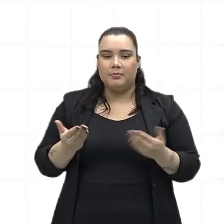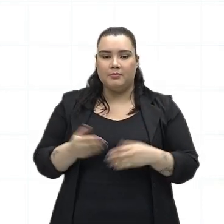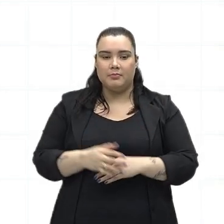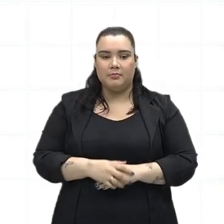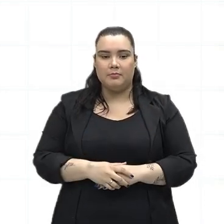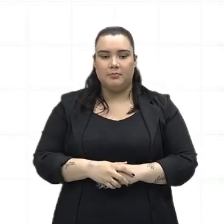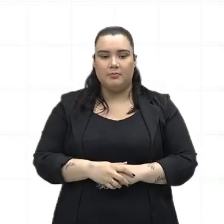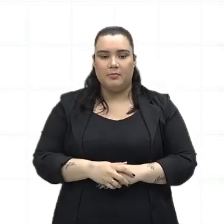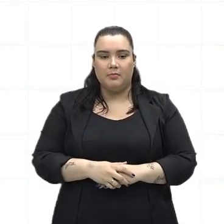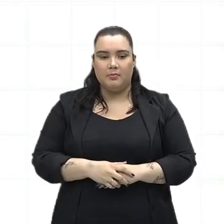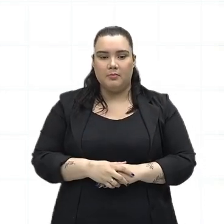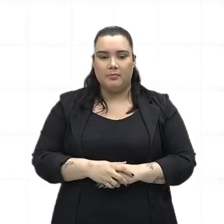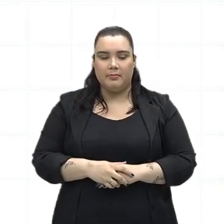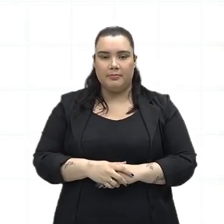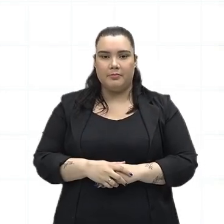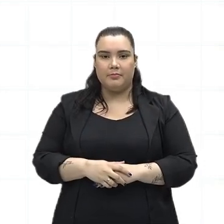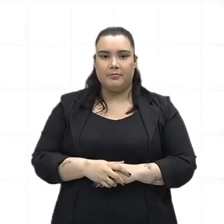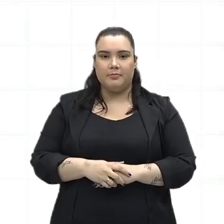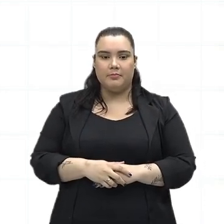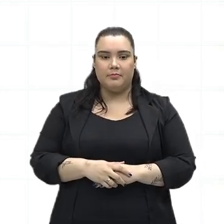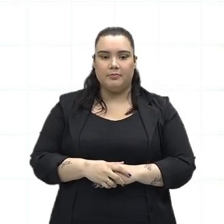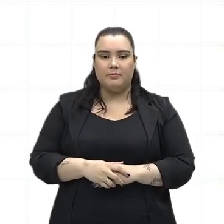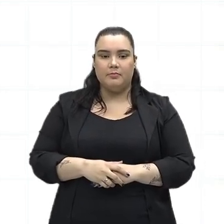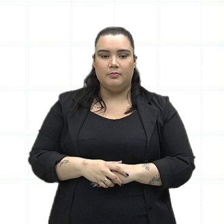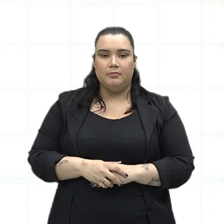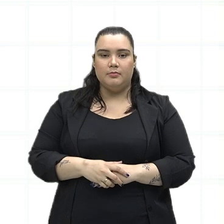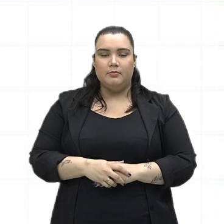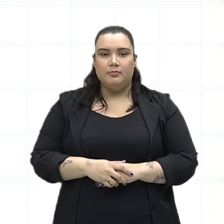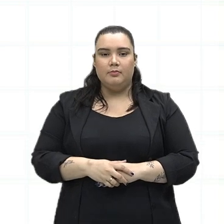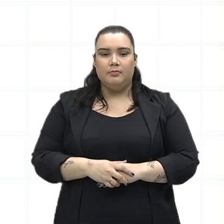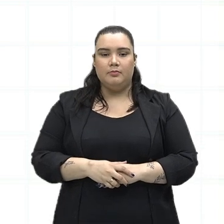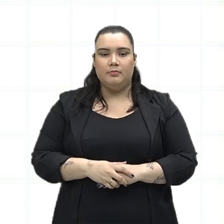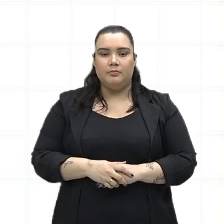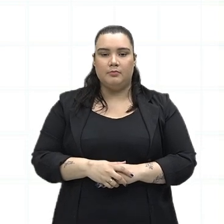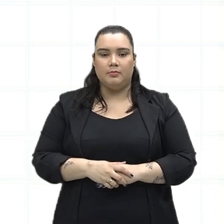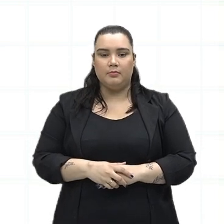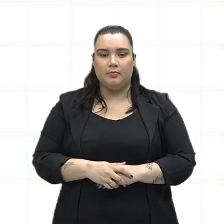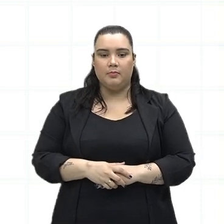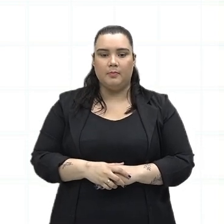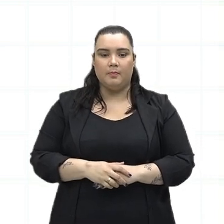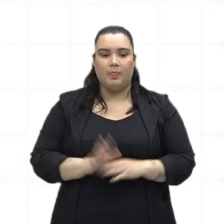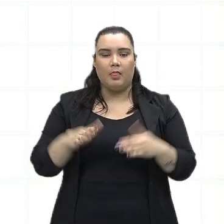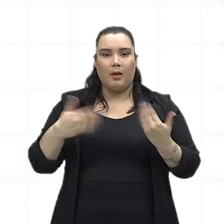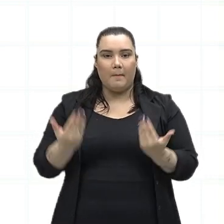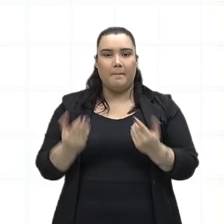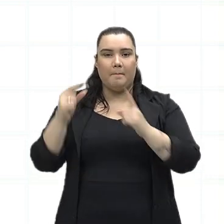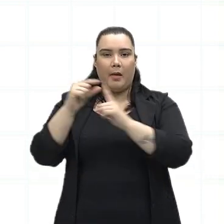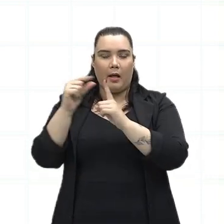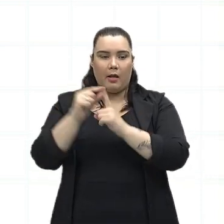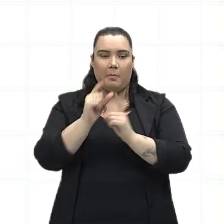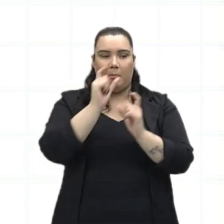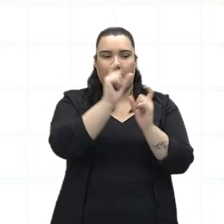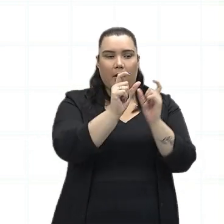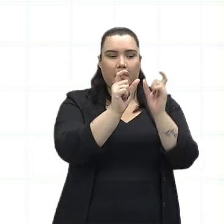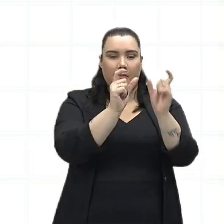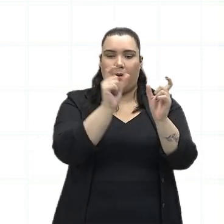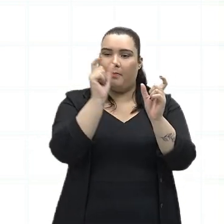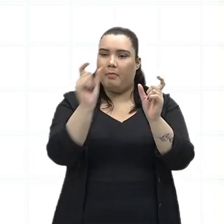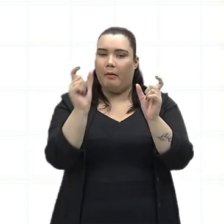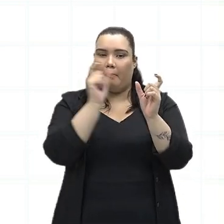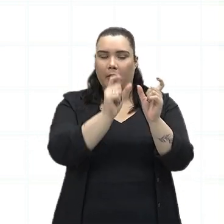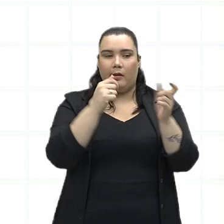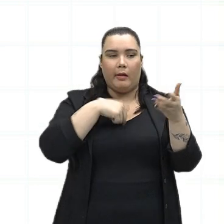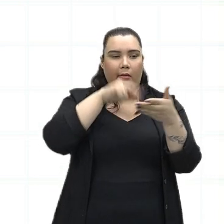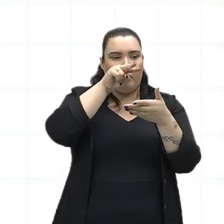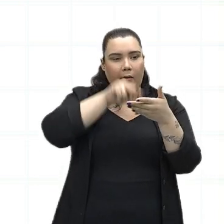para vocês, tá? Certo? Então, quebrar o hábito de ler palavra por palavra. O que eu falei a aula toda para